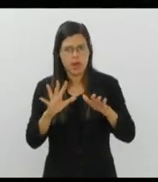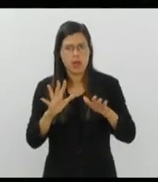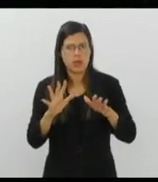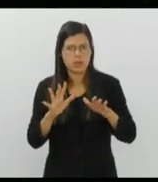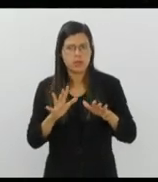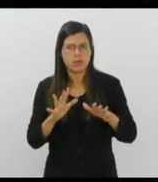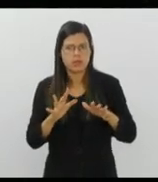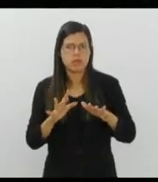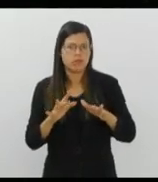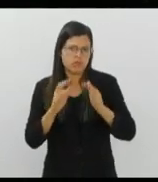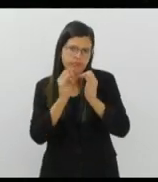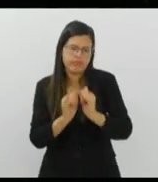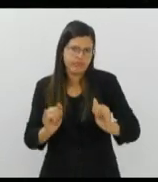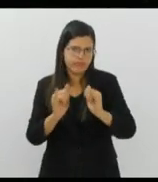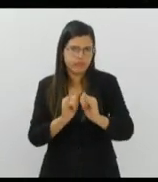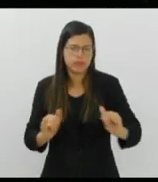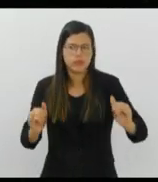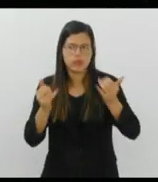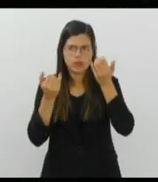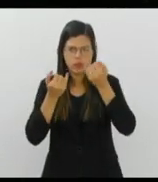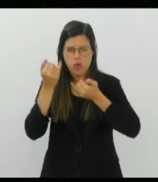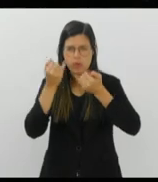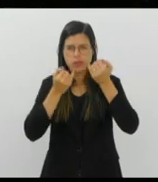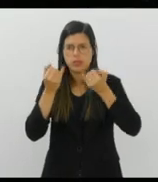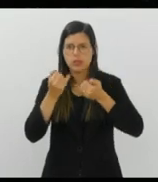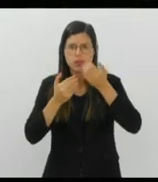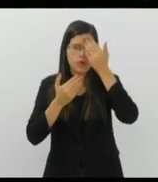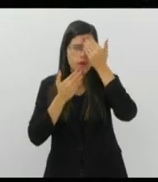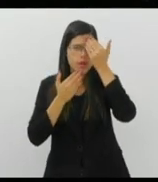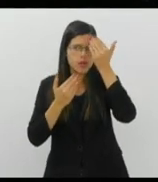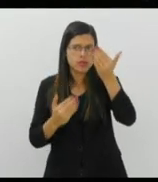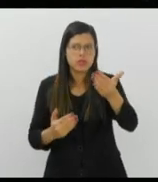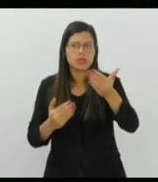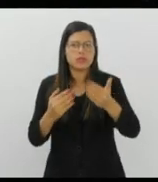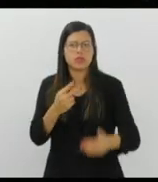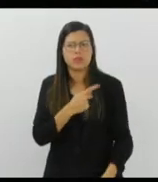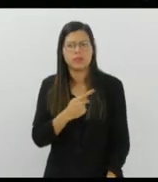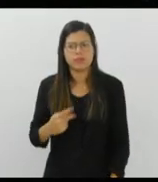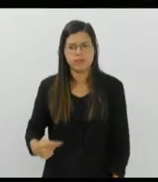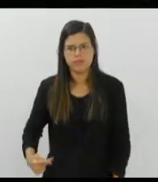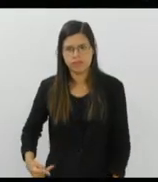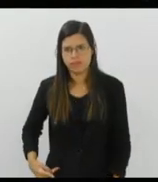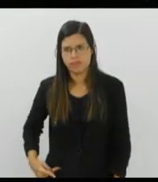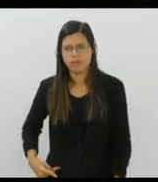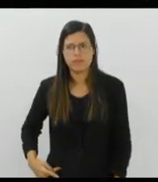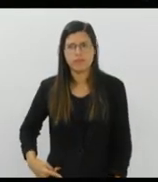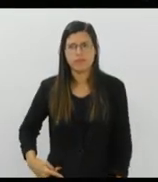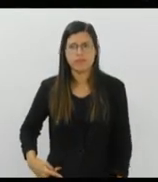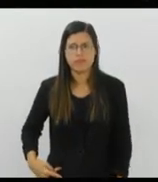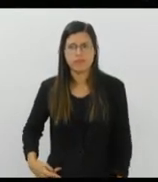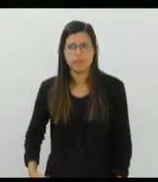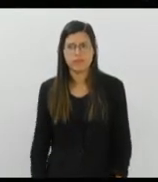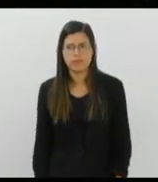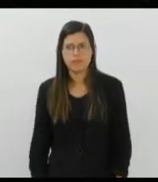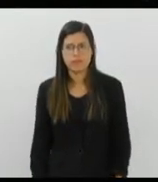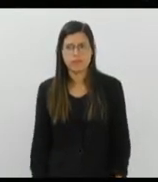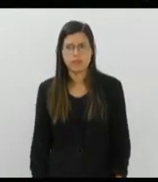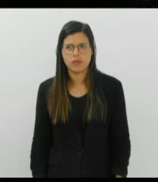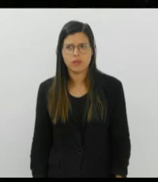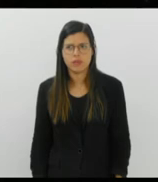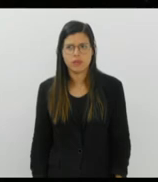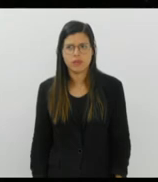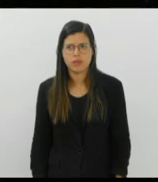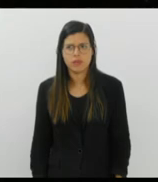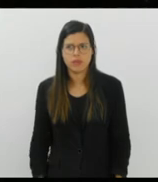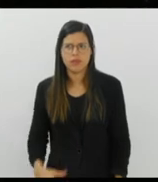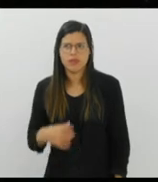trazendo, então, essa informação, agradecendo a Vossa Excelência por ter presidido, mas eu dispunha